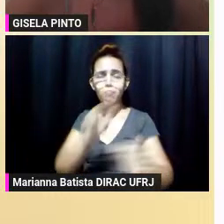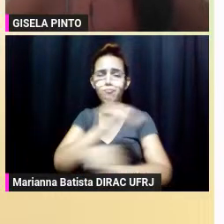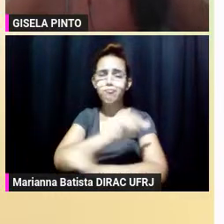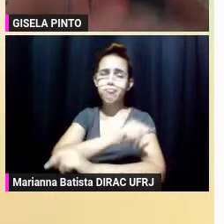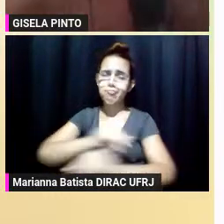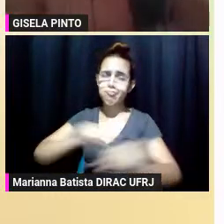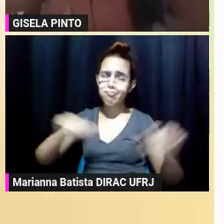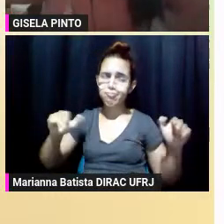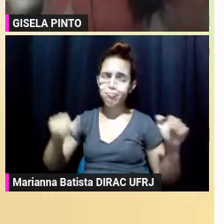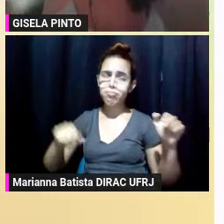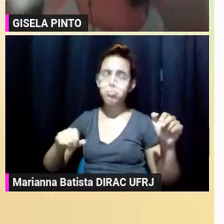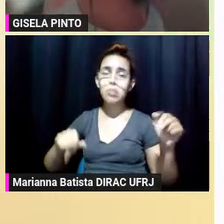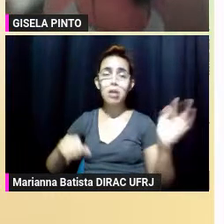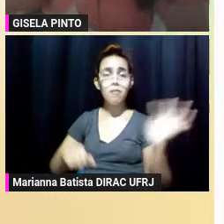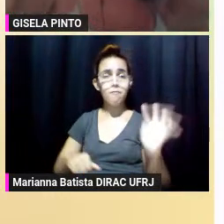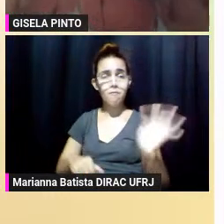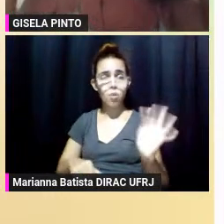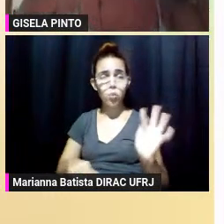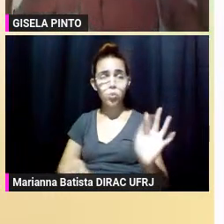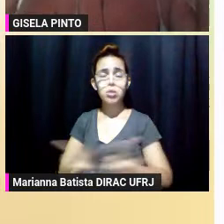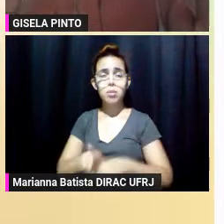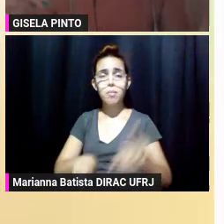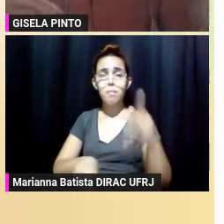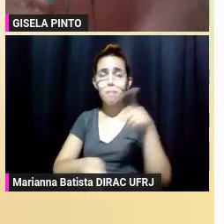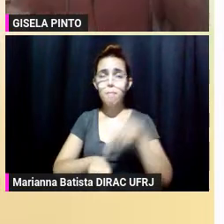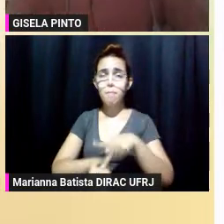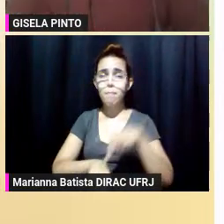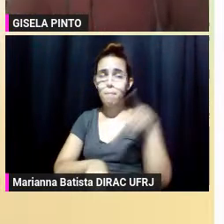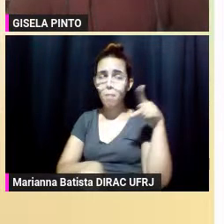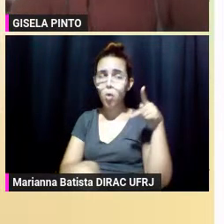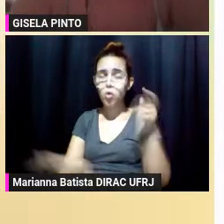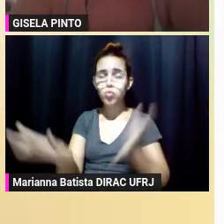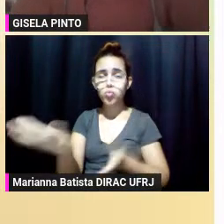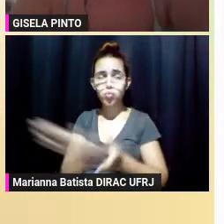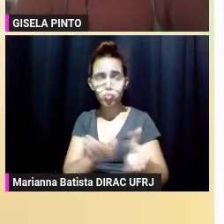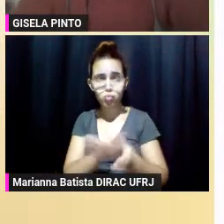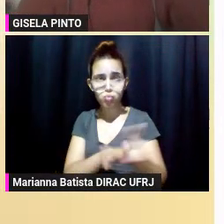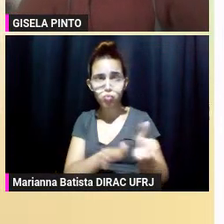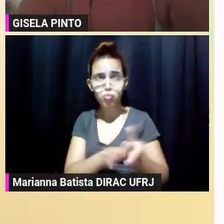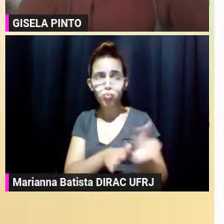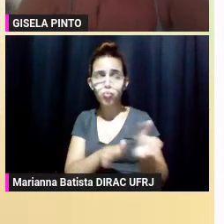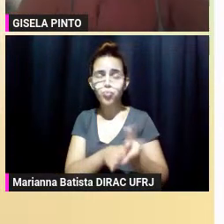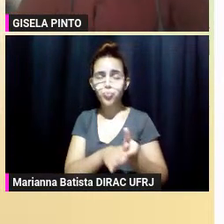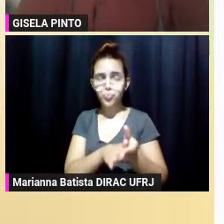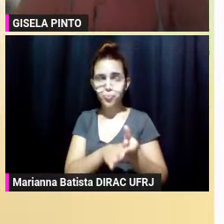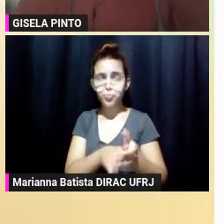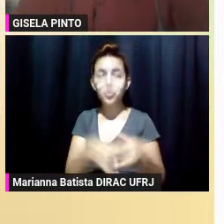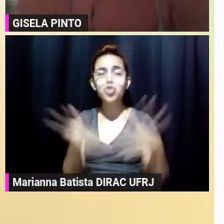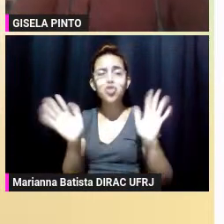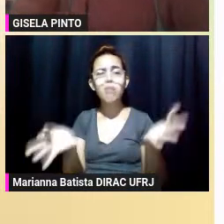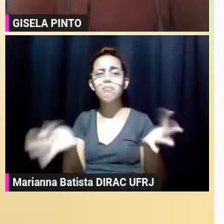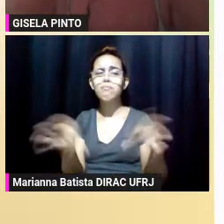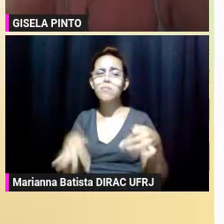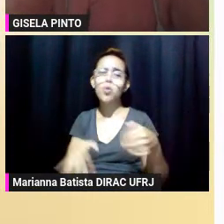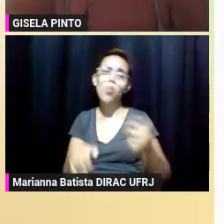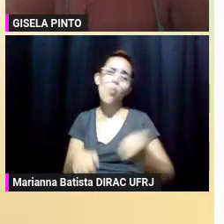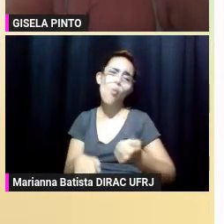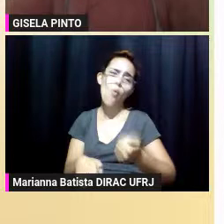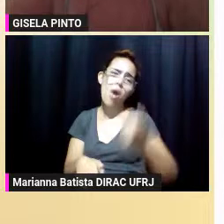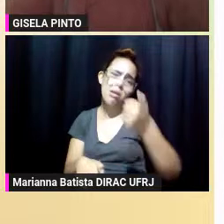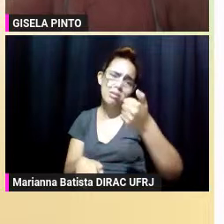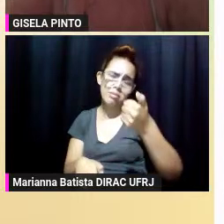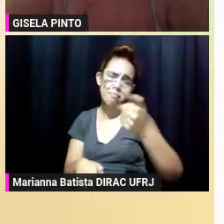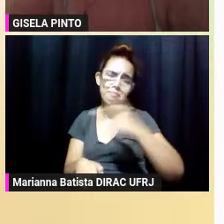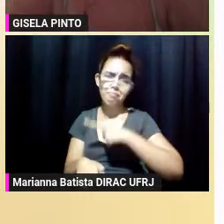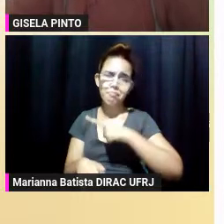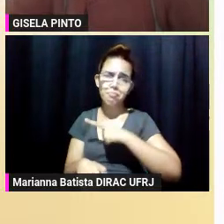de pós-graduação, alguns ainda pelo PEMATE, inclusive já em fase de finalização. Então, eu venho para